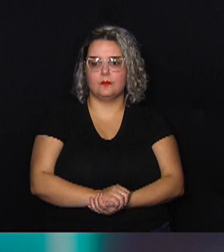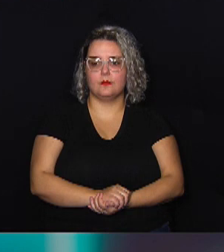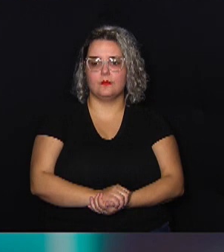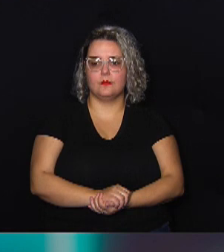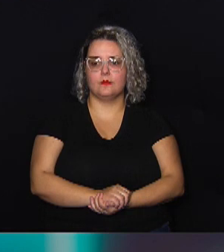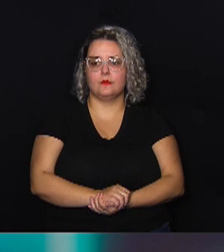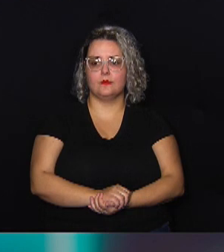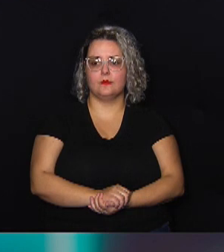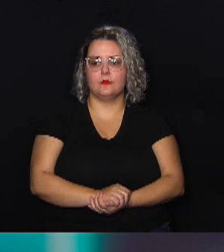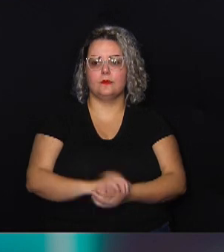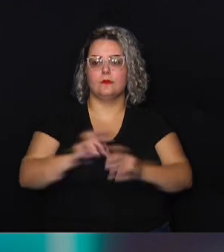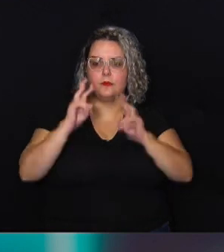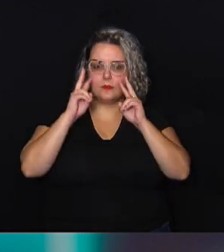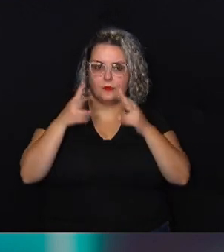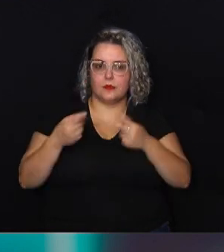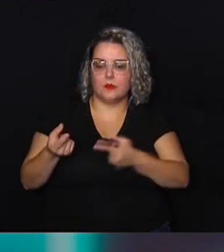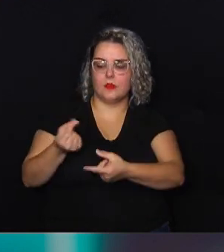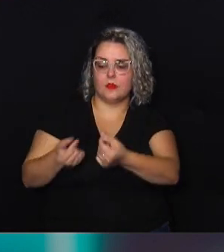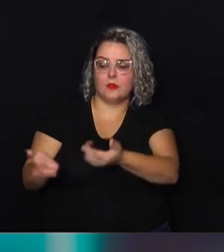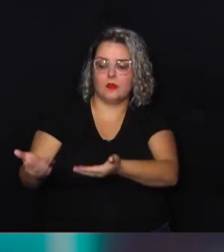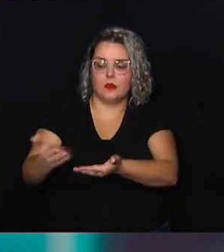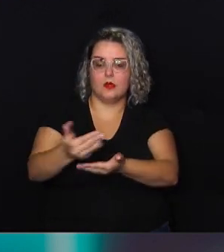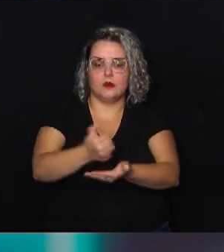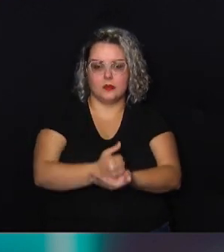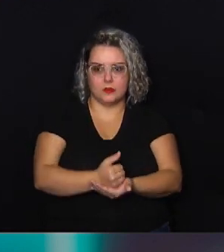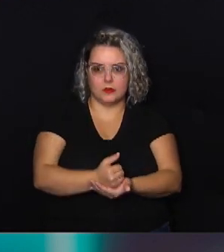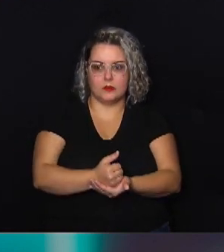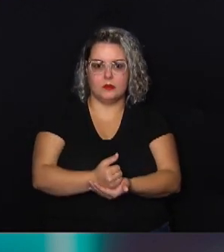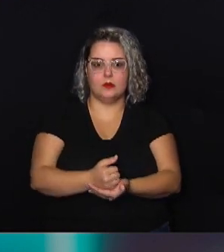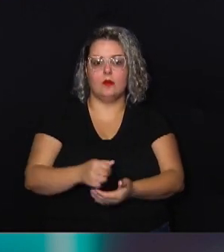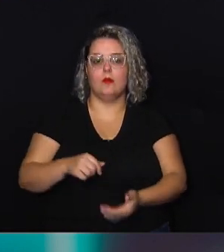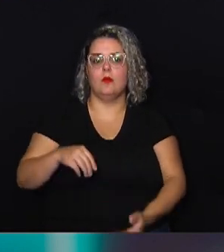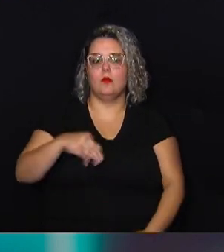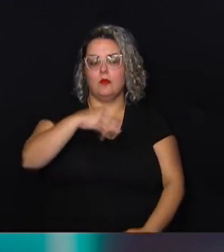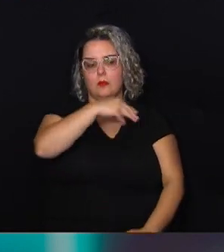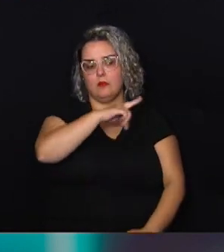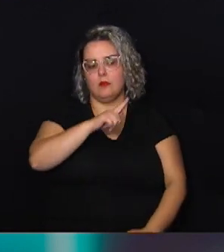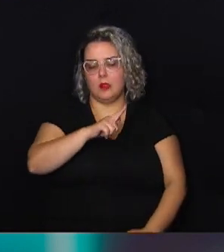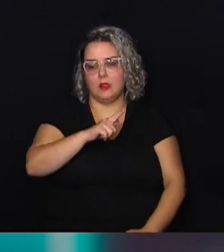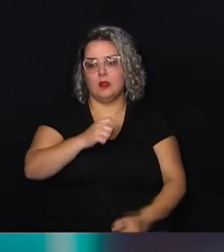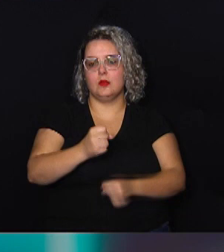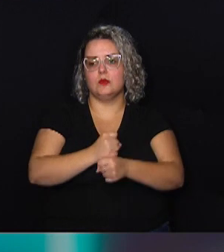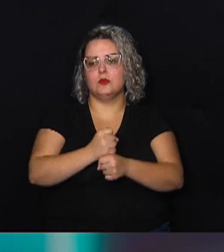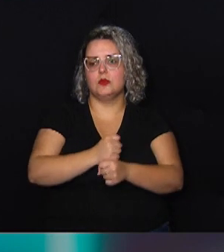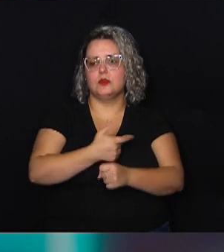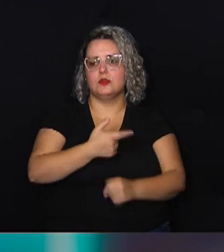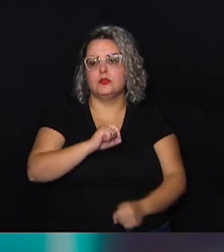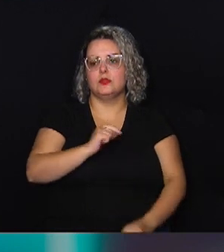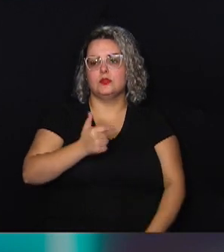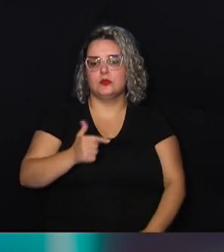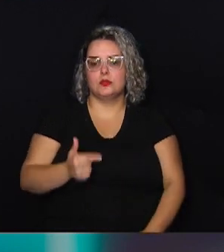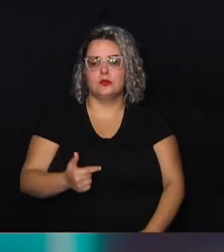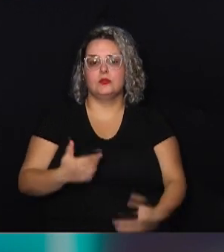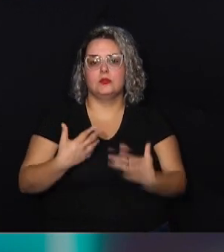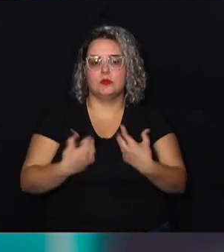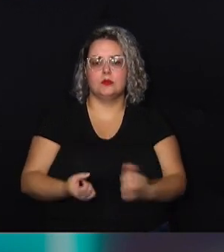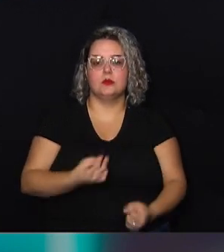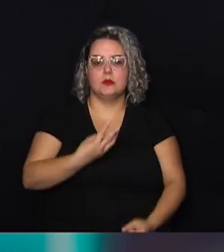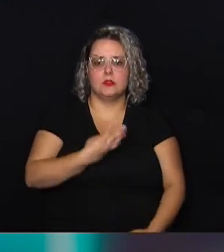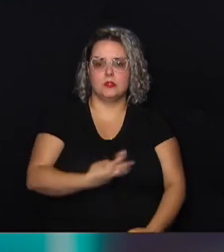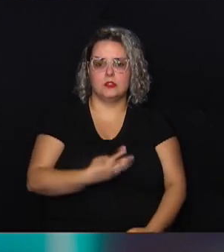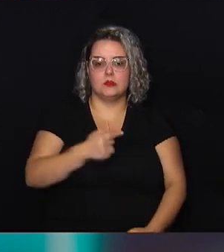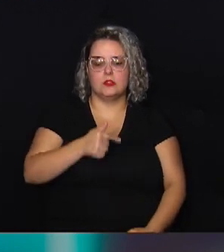Do ponto de vista da receita, o Mário Gatti, no exercício de 2022, recebeu 362